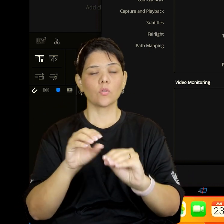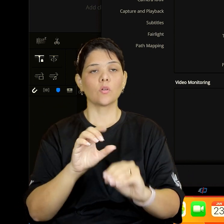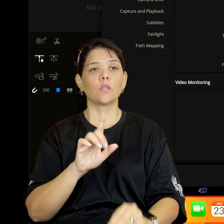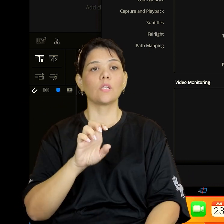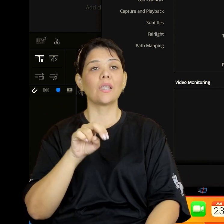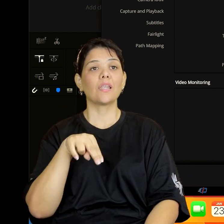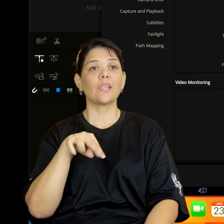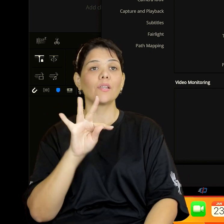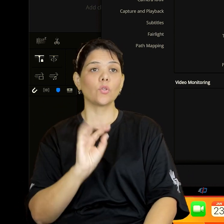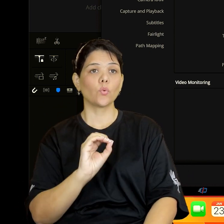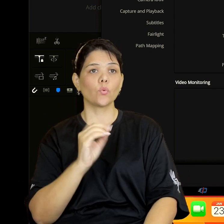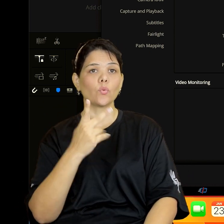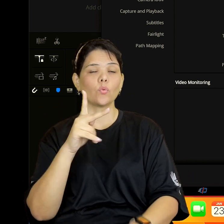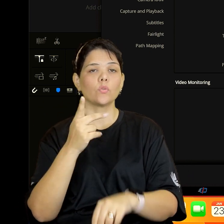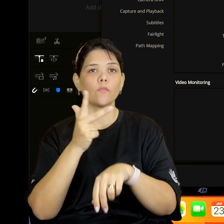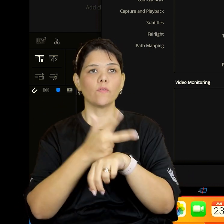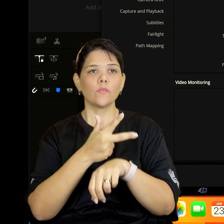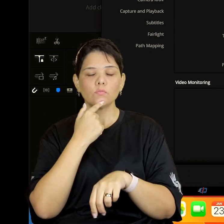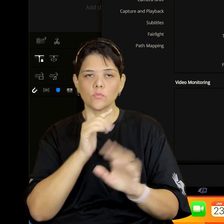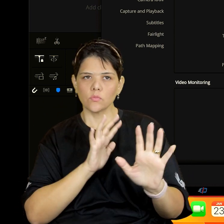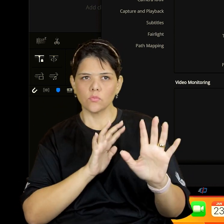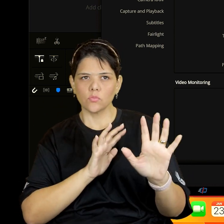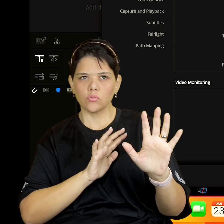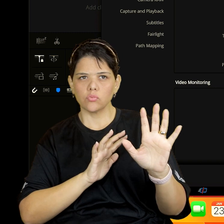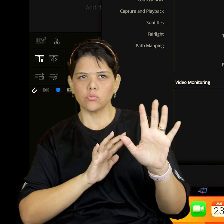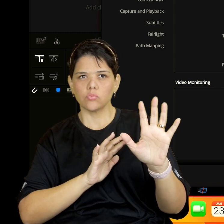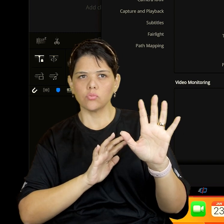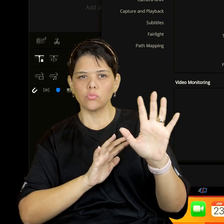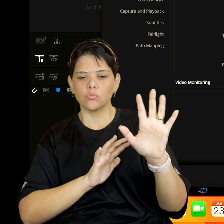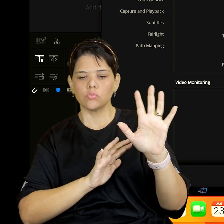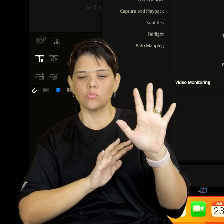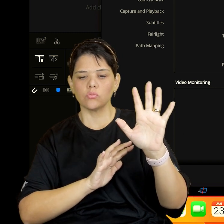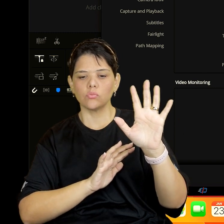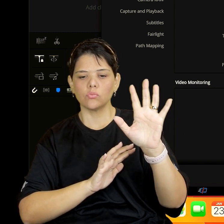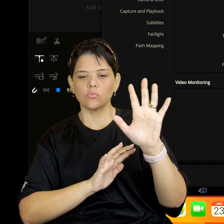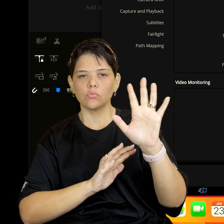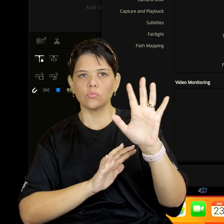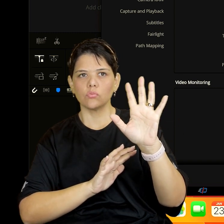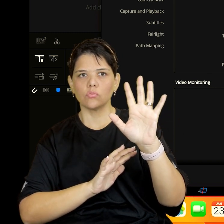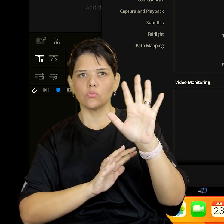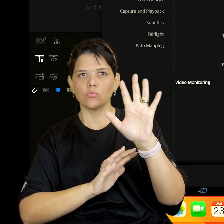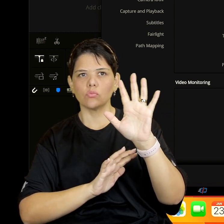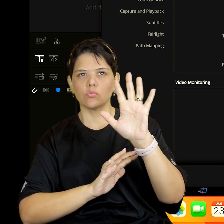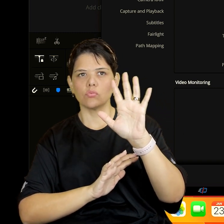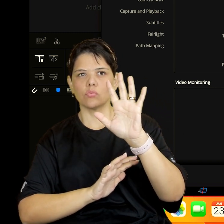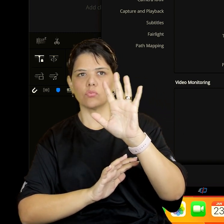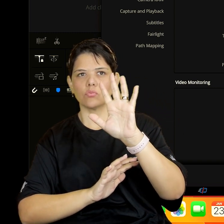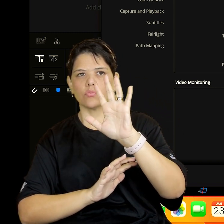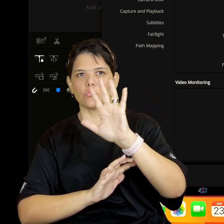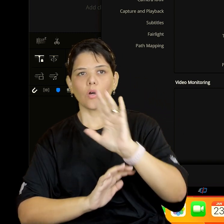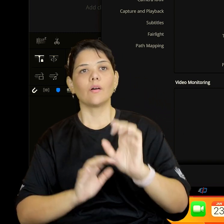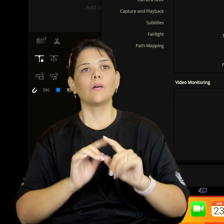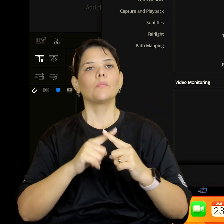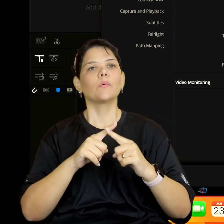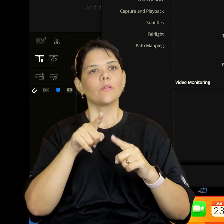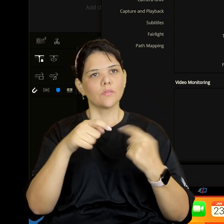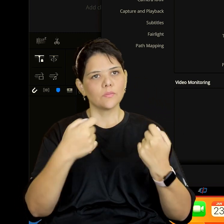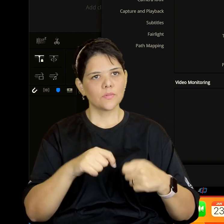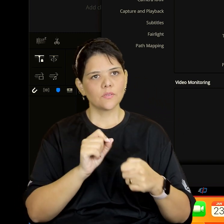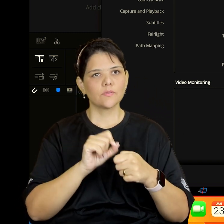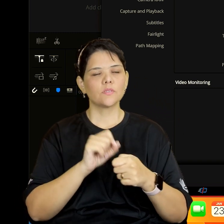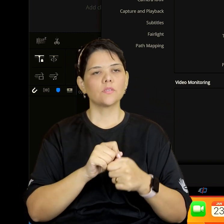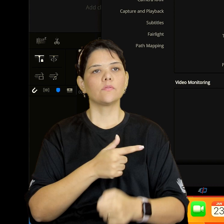quê? Porque você provavelmente não gravou em 120, não gravou nem em 60, deve ter gravado em 24 no máximo. Então, gravando